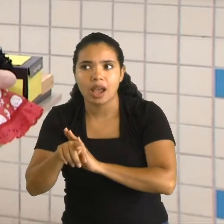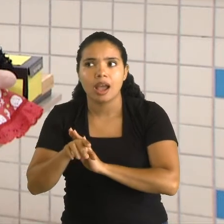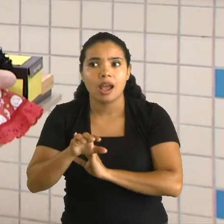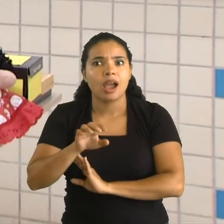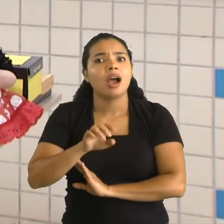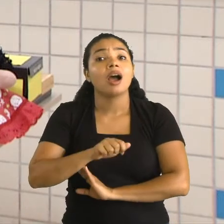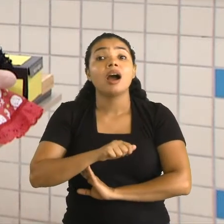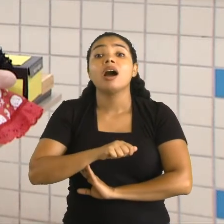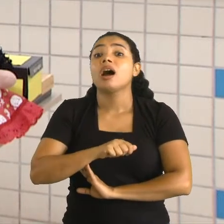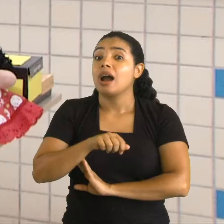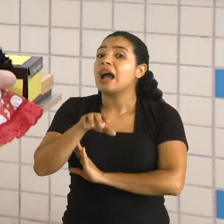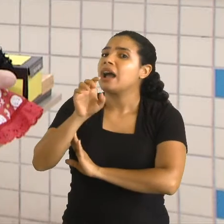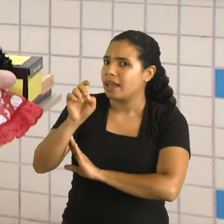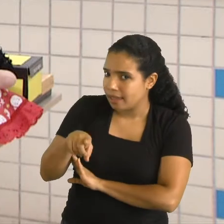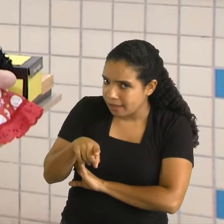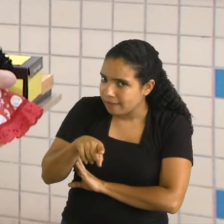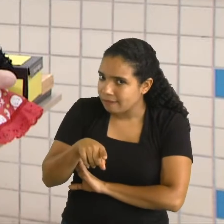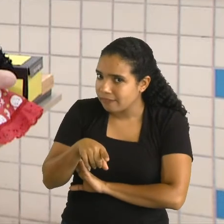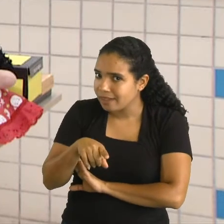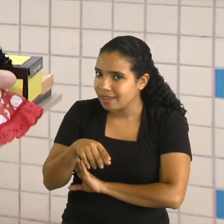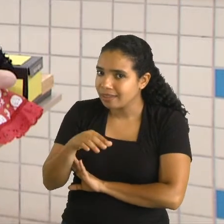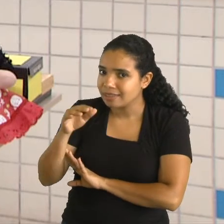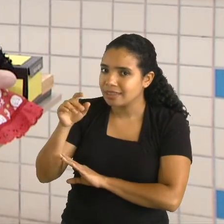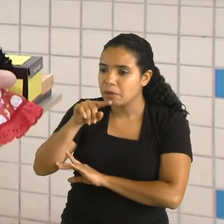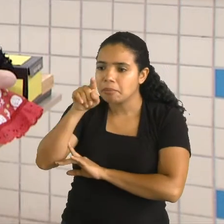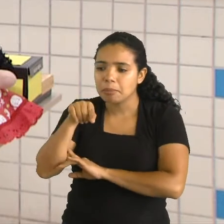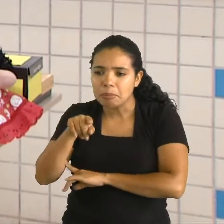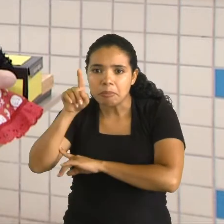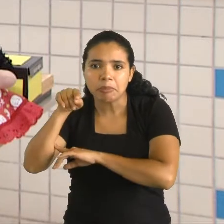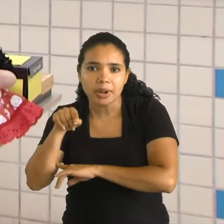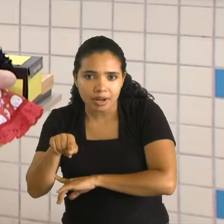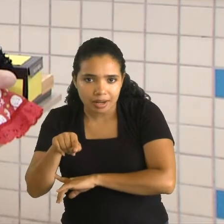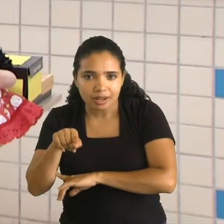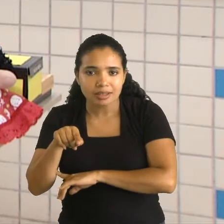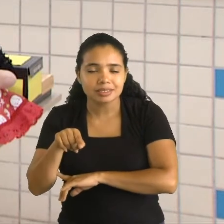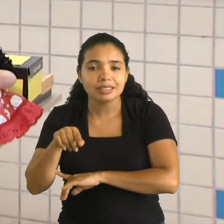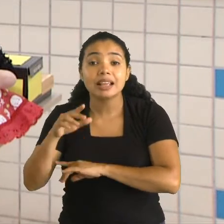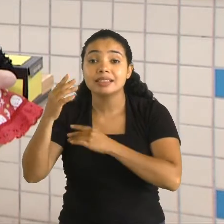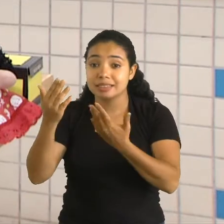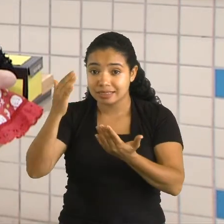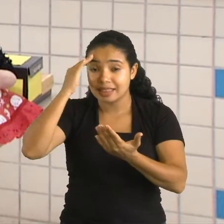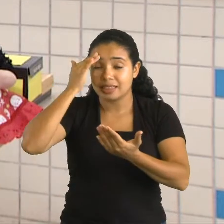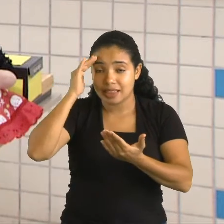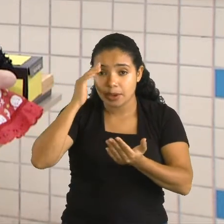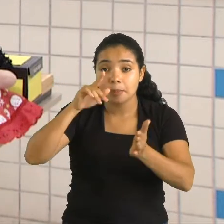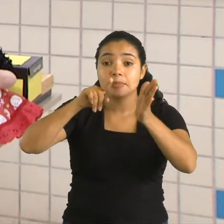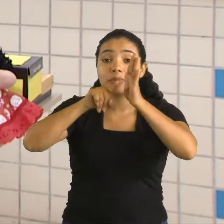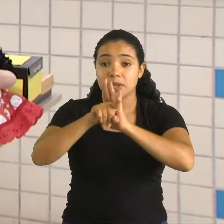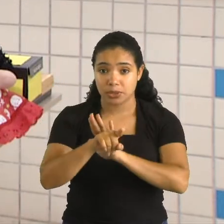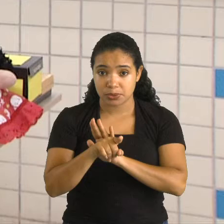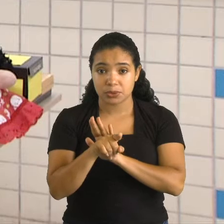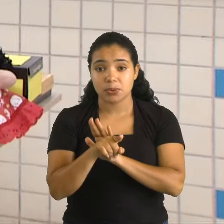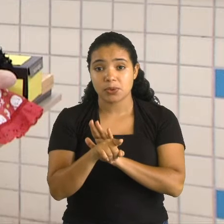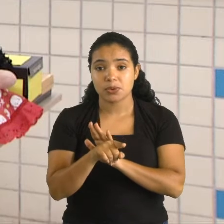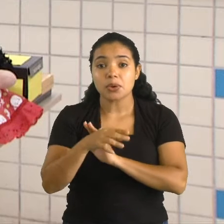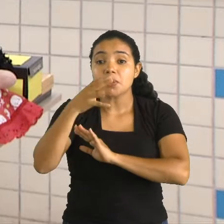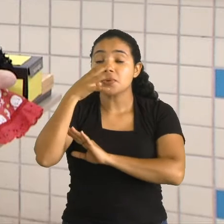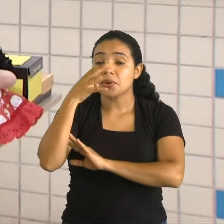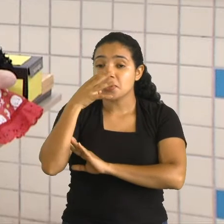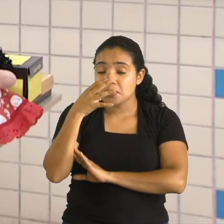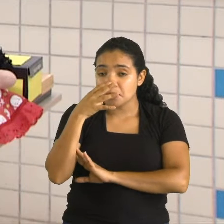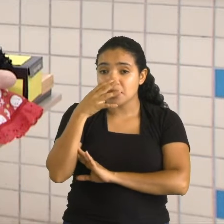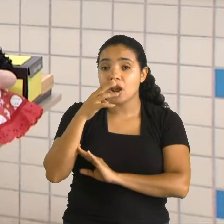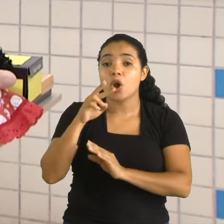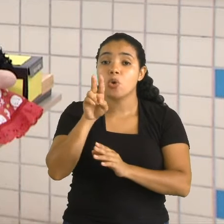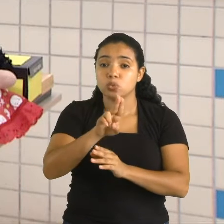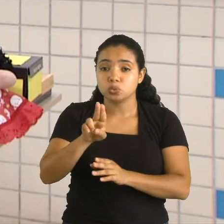é? Entenderam? Então, quando você está fazendo a pergunta e ao mesmo tempo está admirando, você pode usar